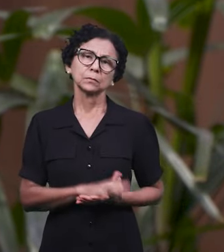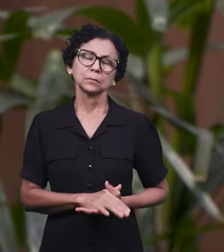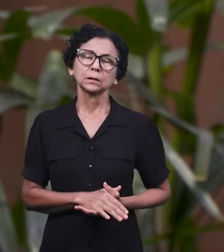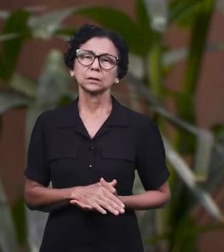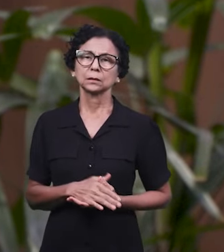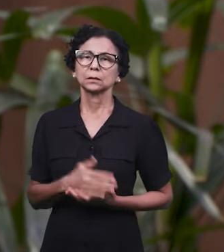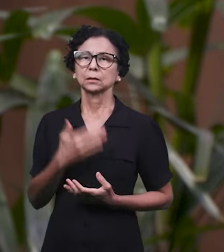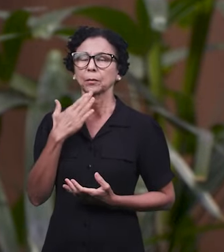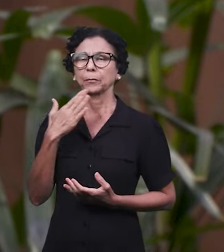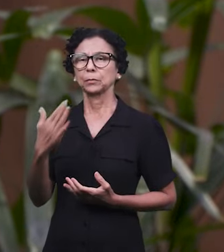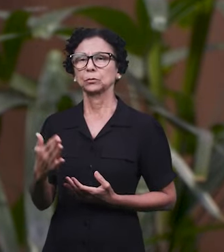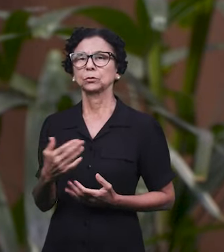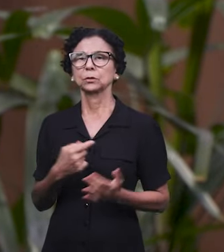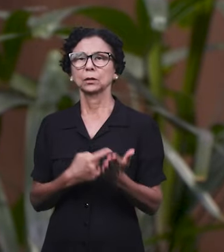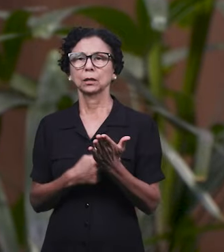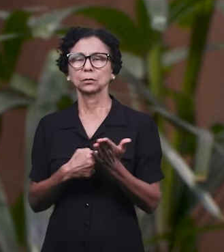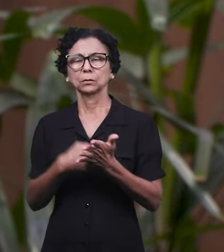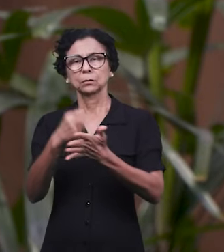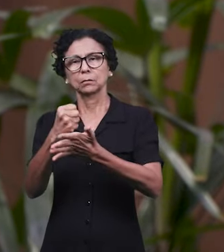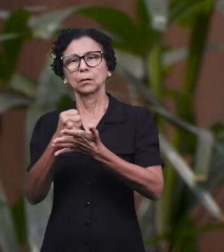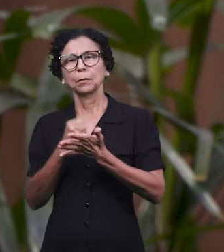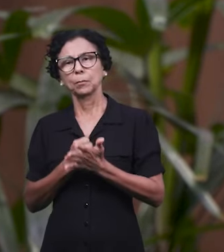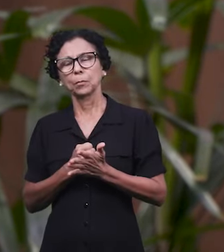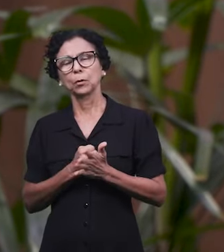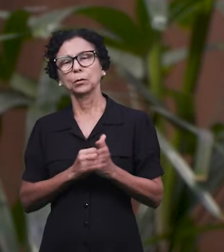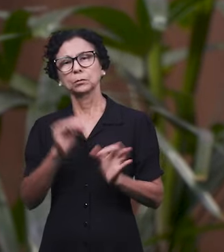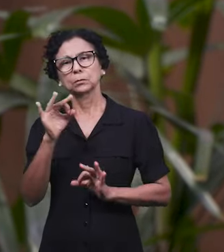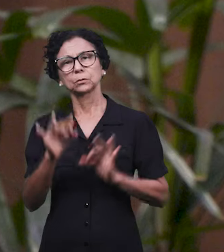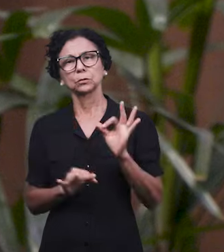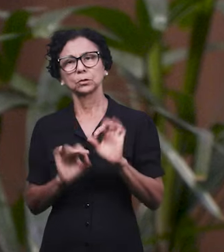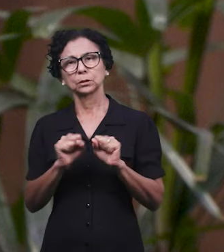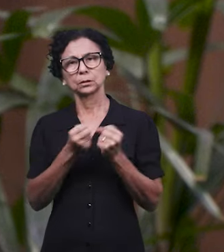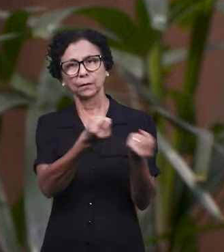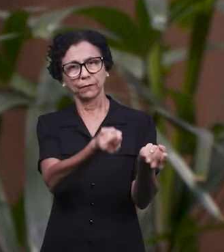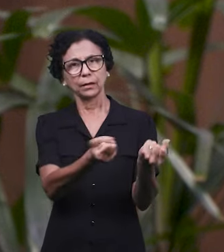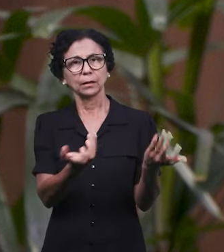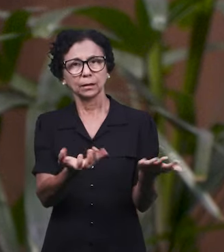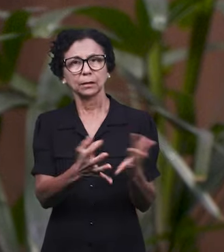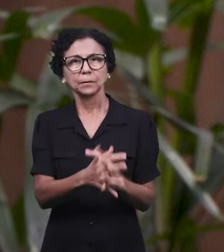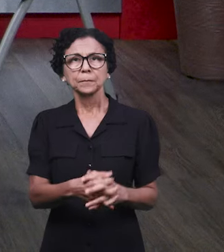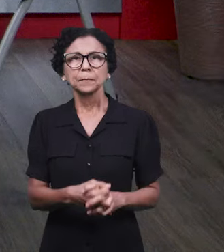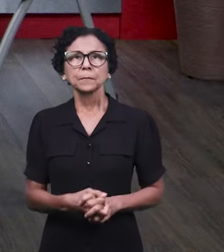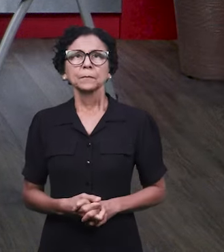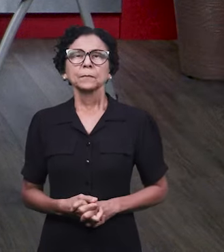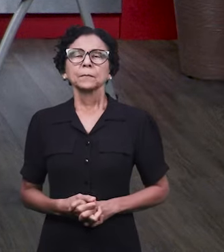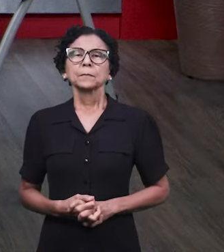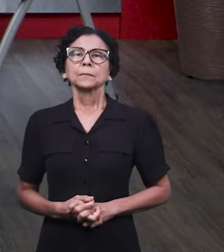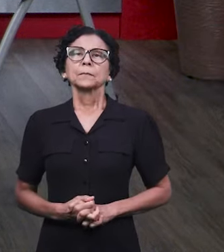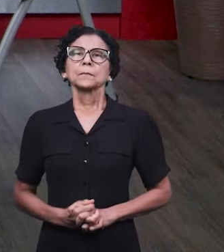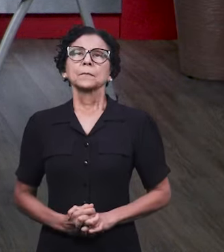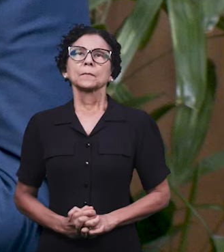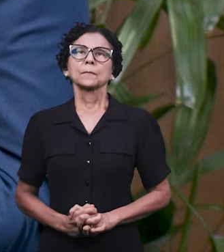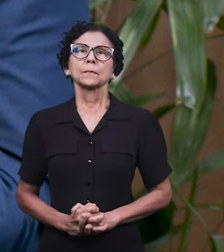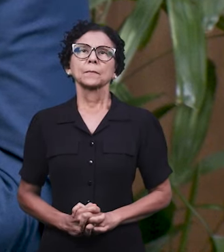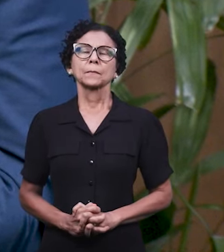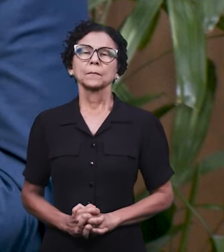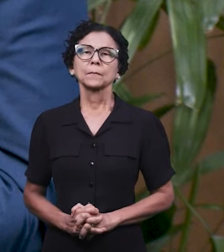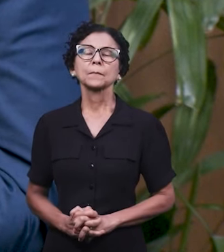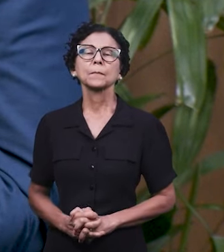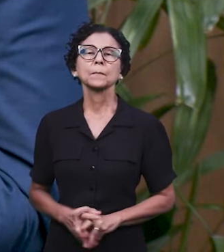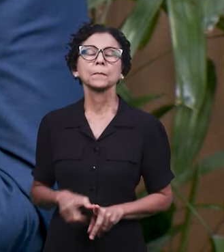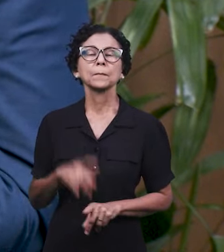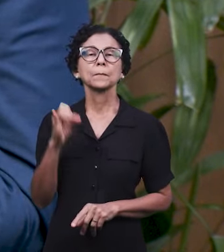eh ajuda apoio jurídico e e se defender né nesse caso ah perfeito só lembrando também que o